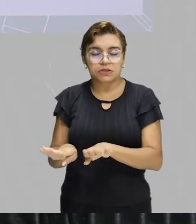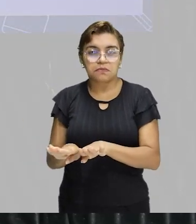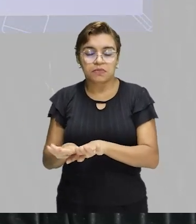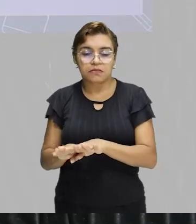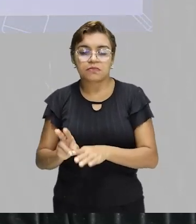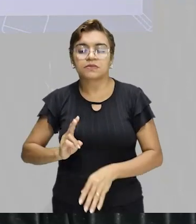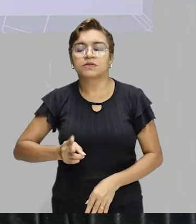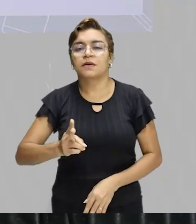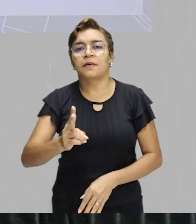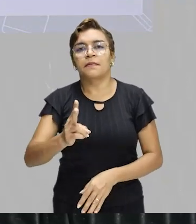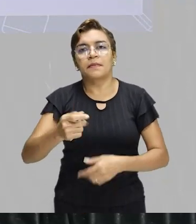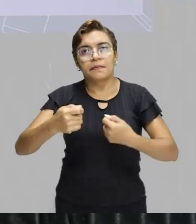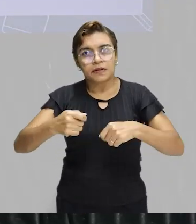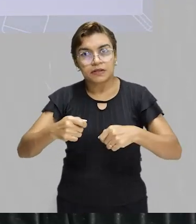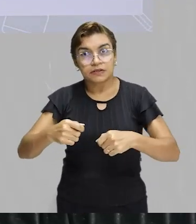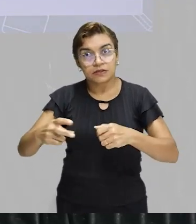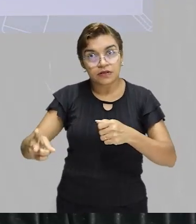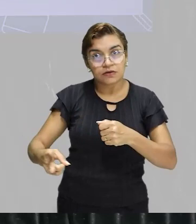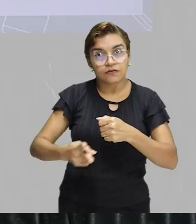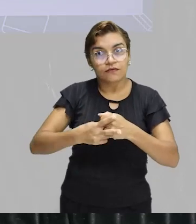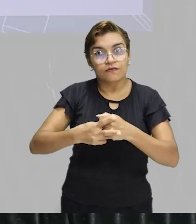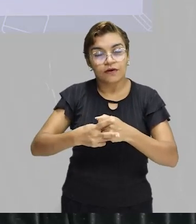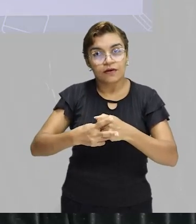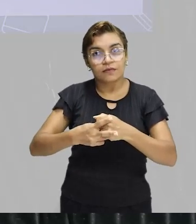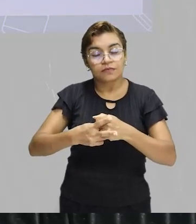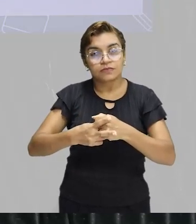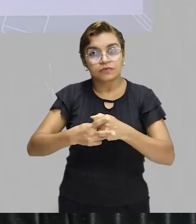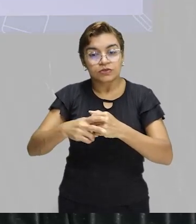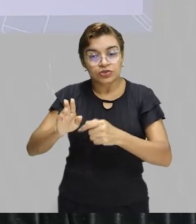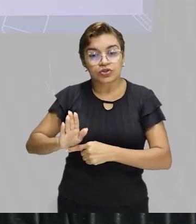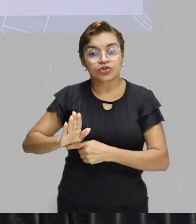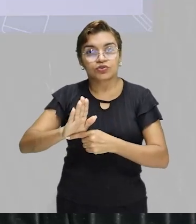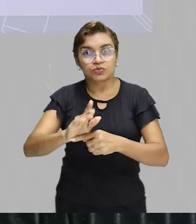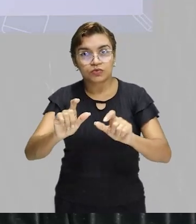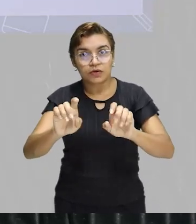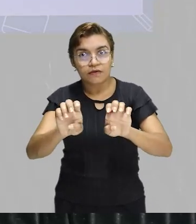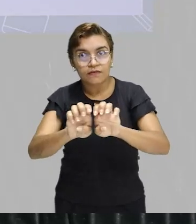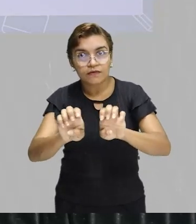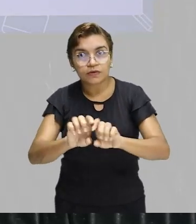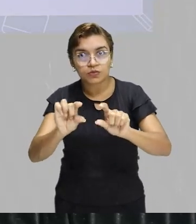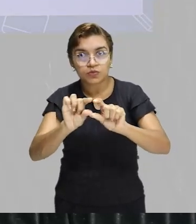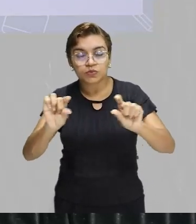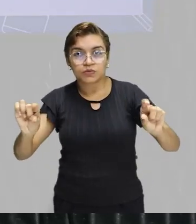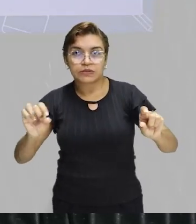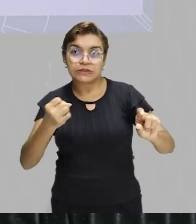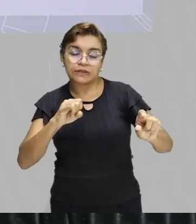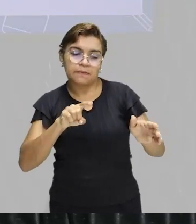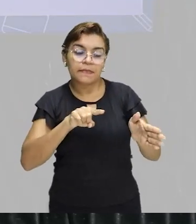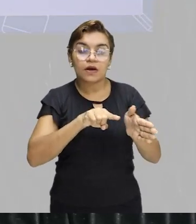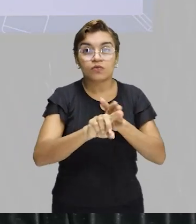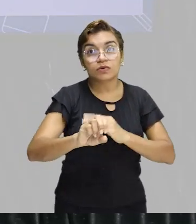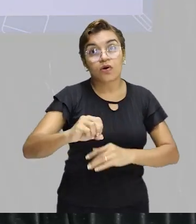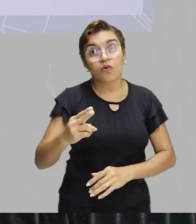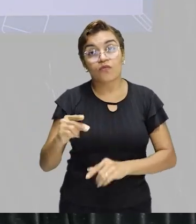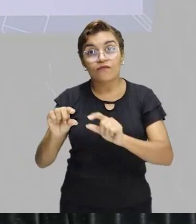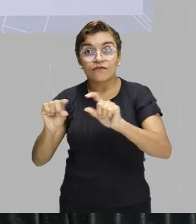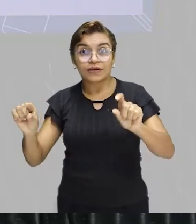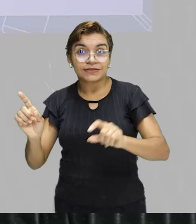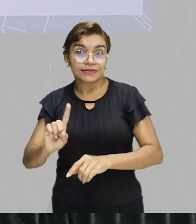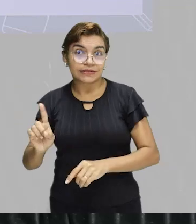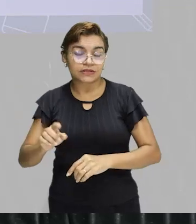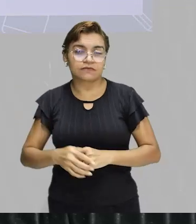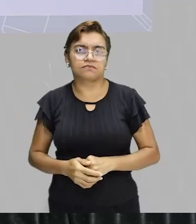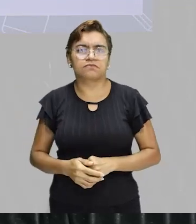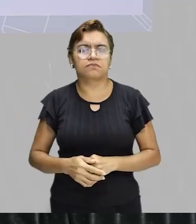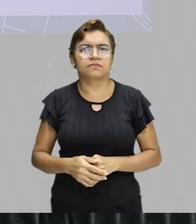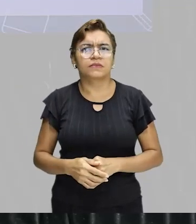sempre precisar de verbos auxiliares para construir as perguntas e as negações. Professora, por quê?